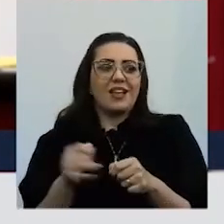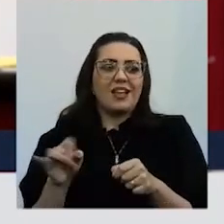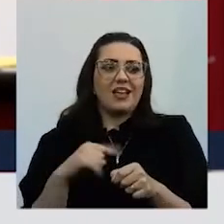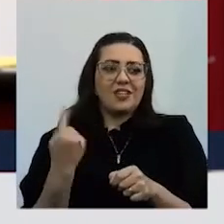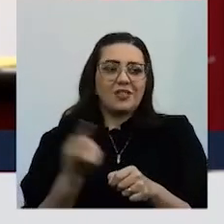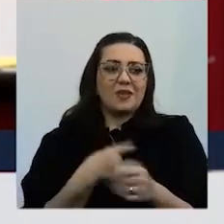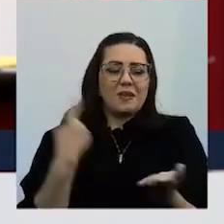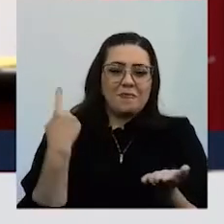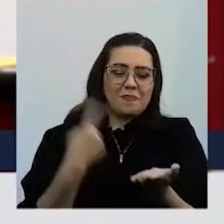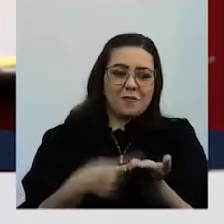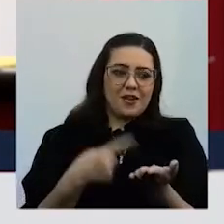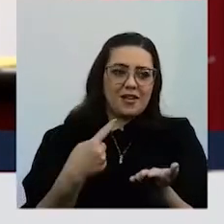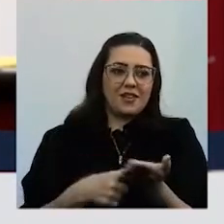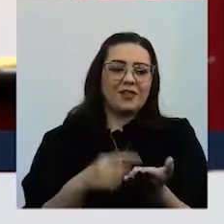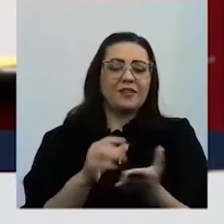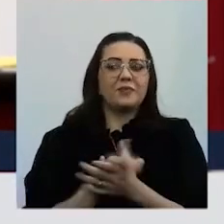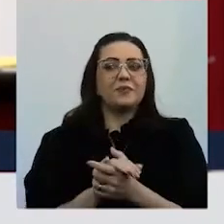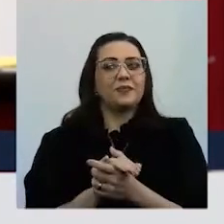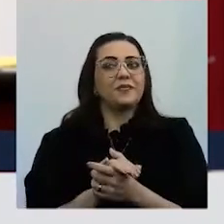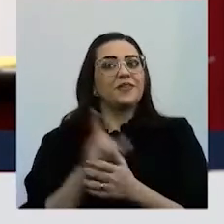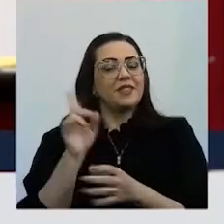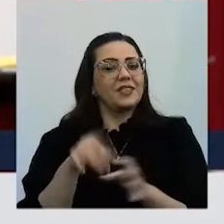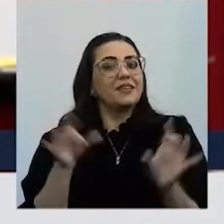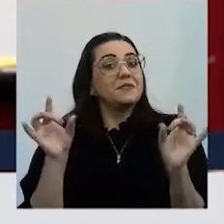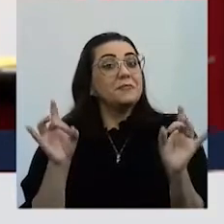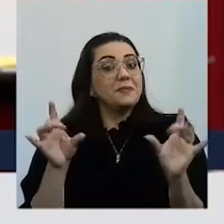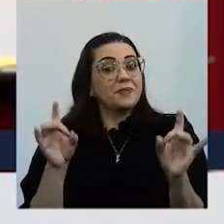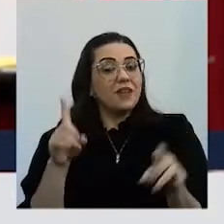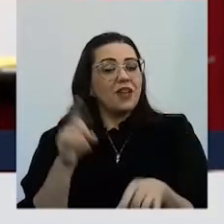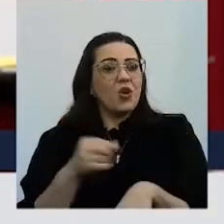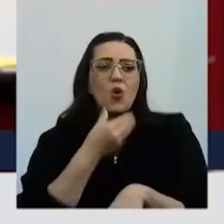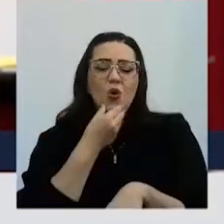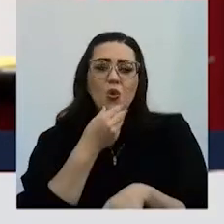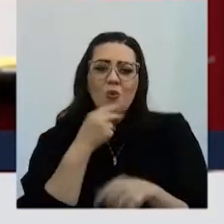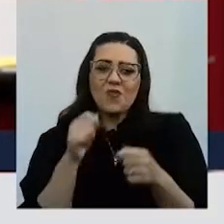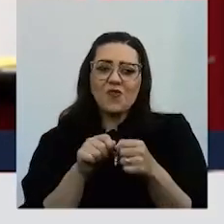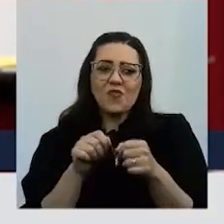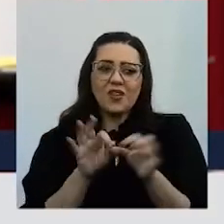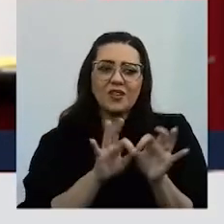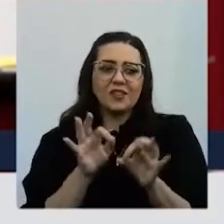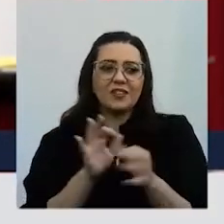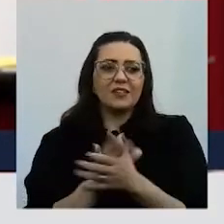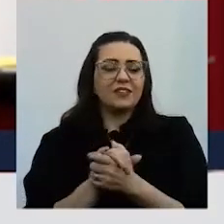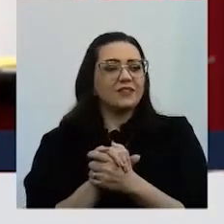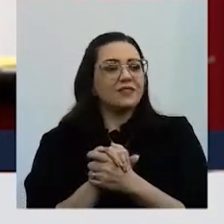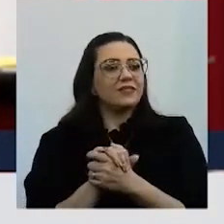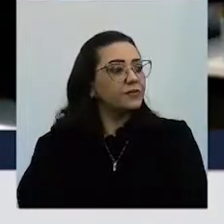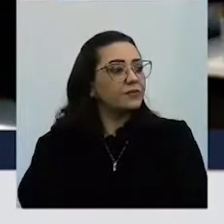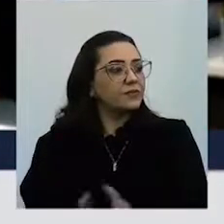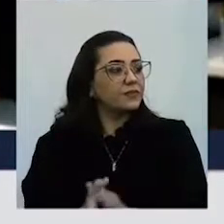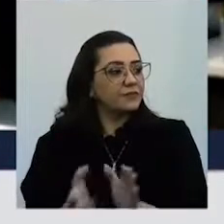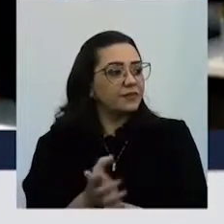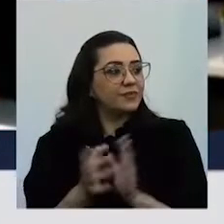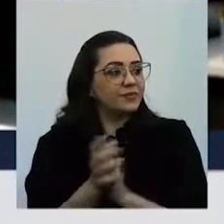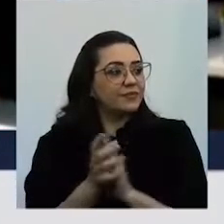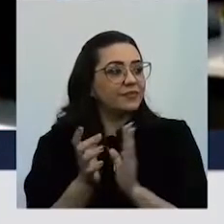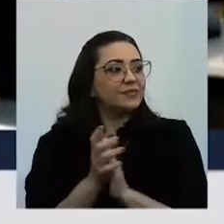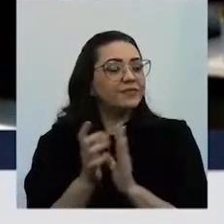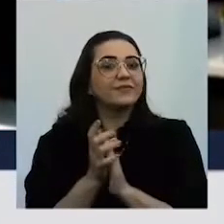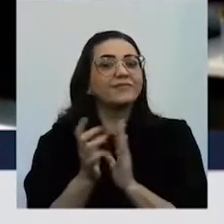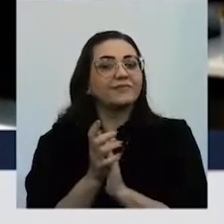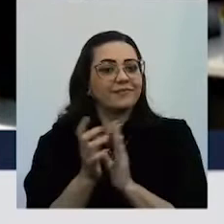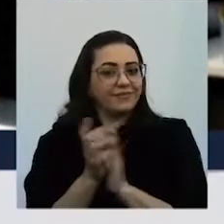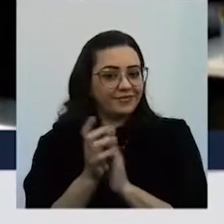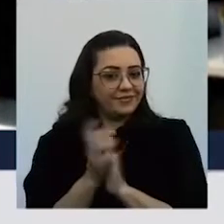a sua marca registrada de um grande homem que tanto fez para o desenvolvimento de nossa cidade. Nelson Goraibe tem